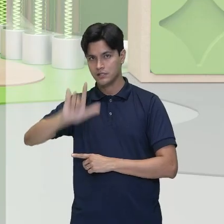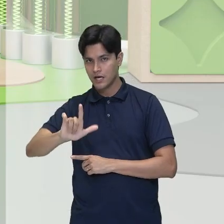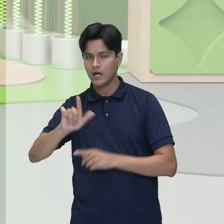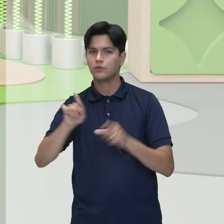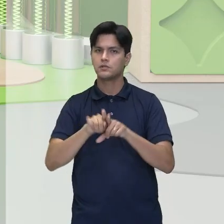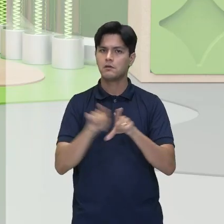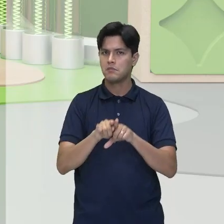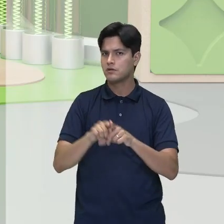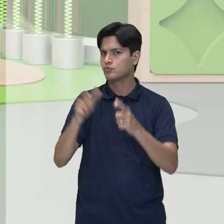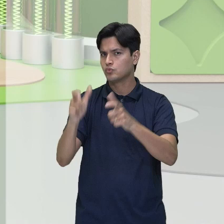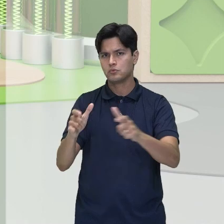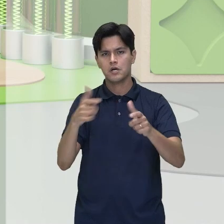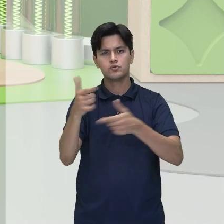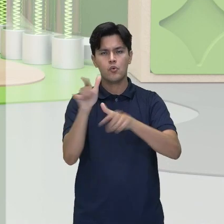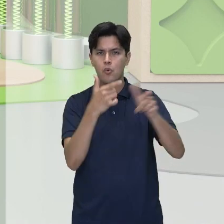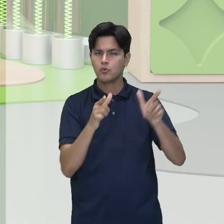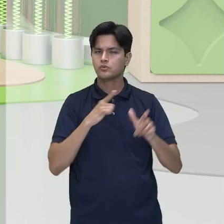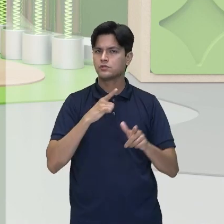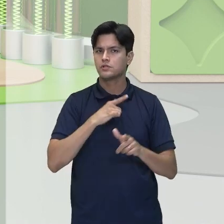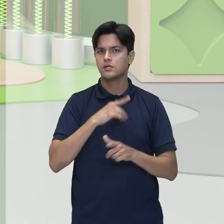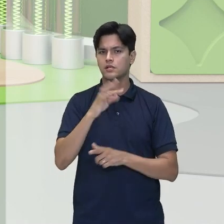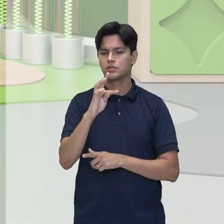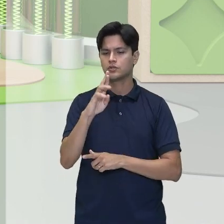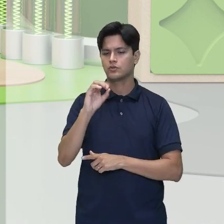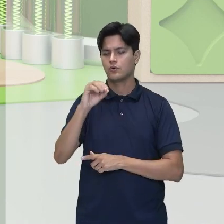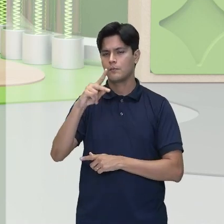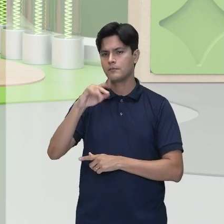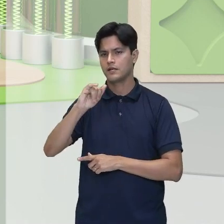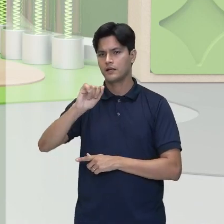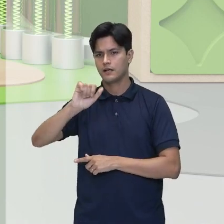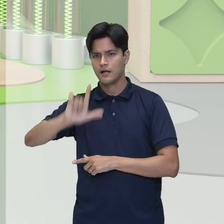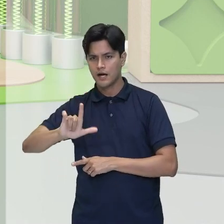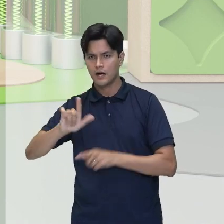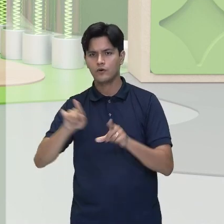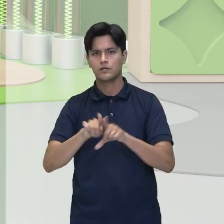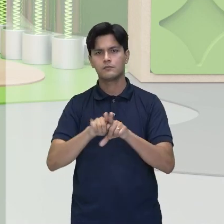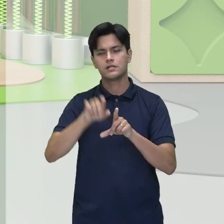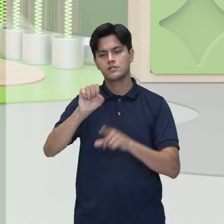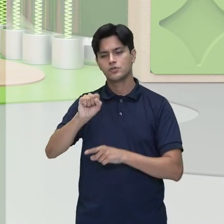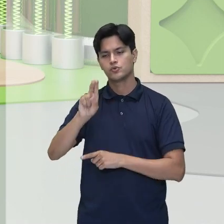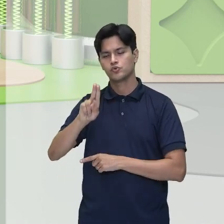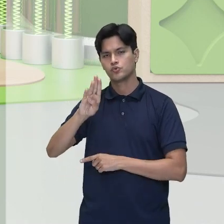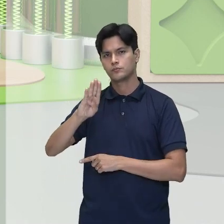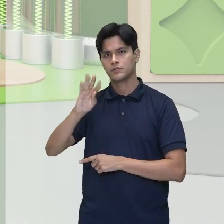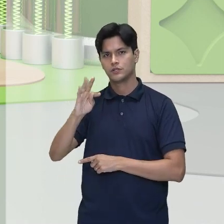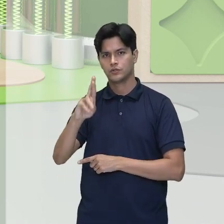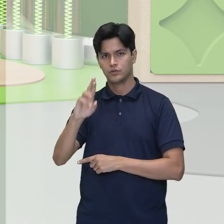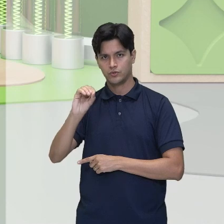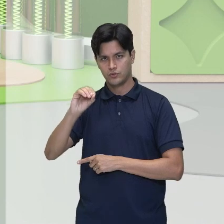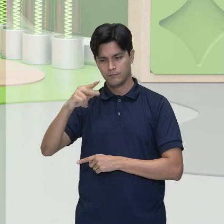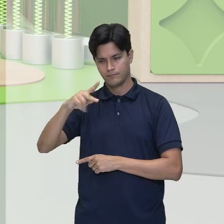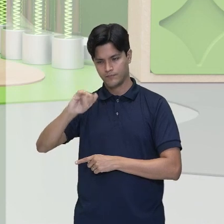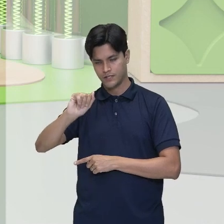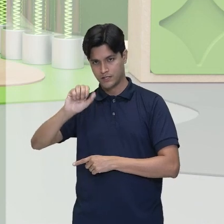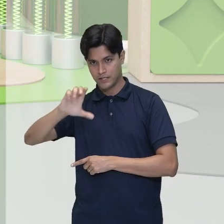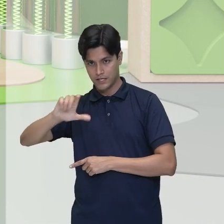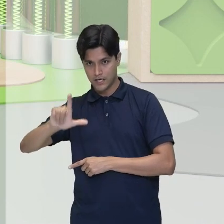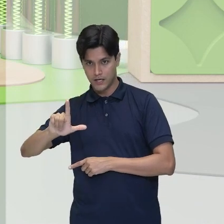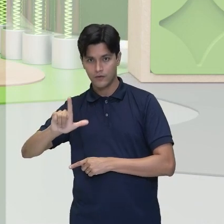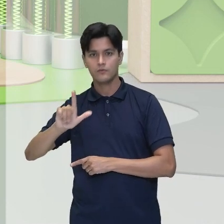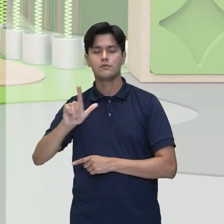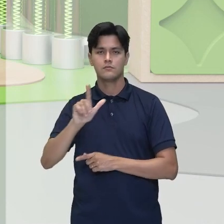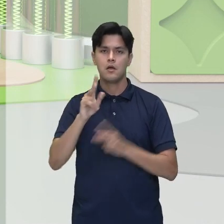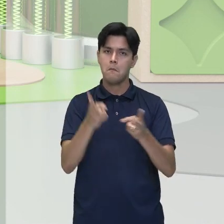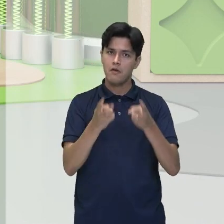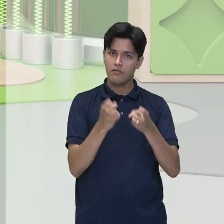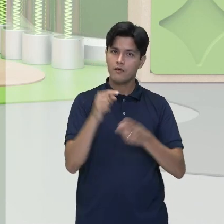subtropical, certo? E aí quando a gente percebe que a Amazônia os ciclos nela estão estabilizados, né? Isso